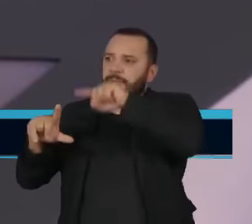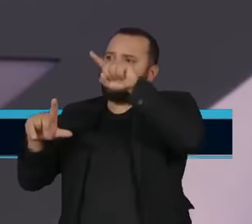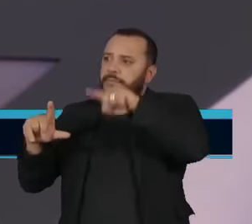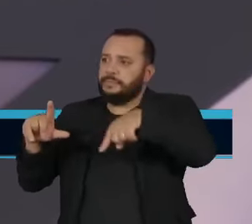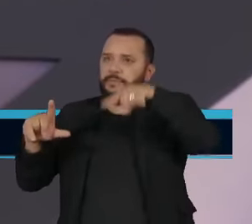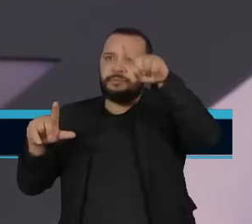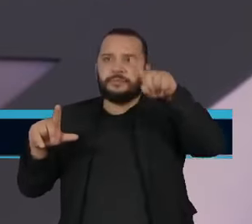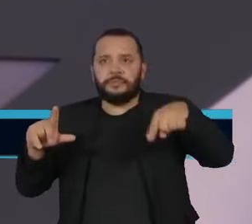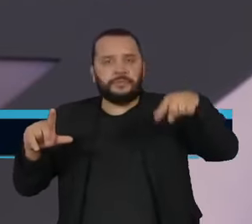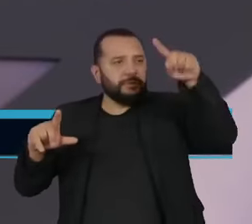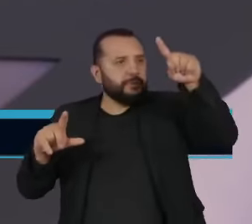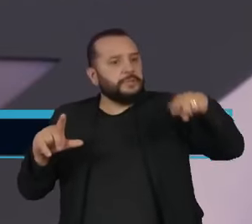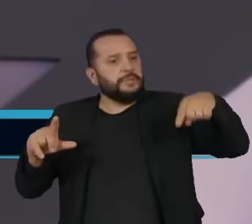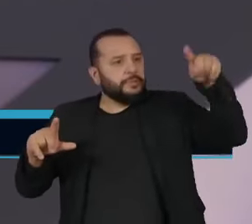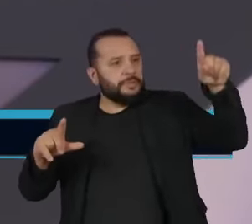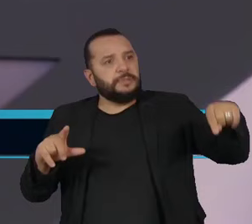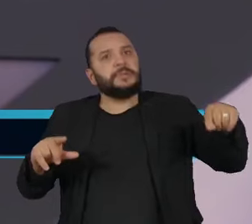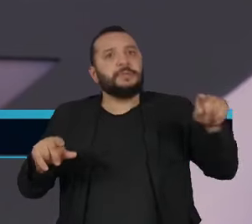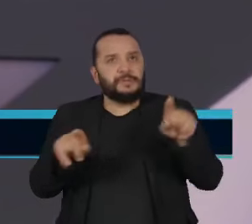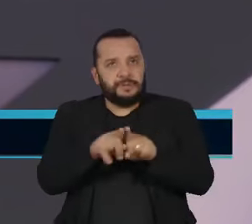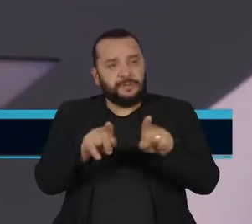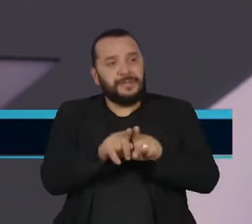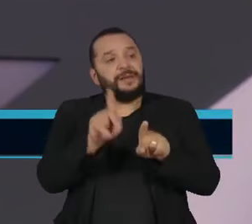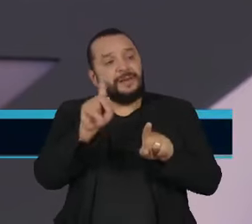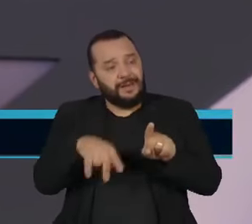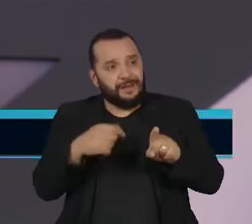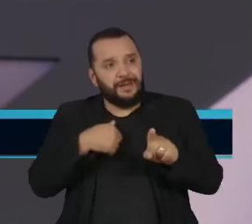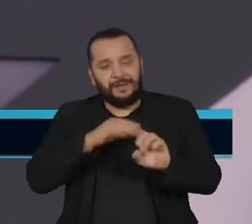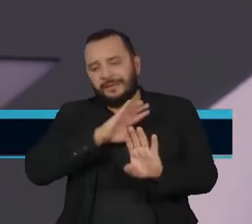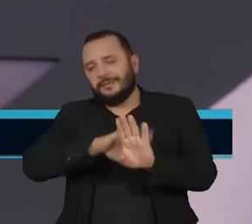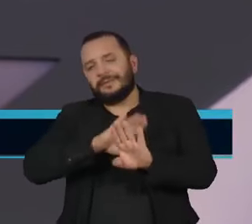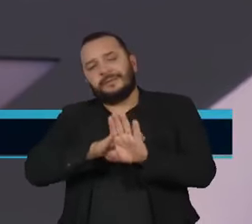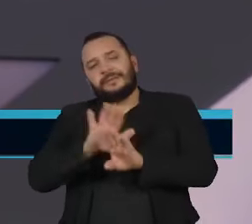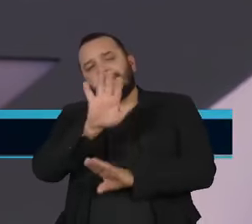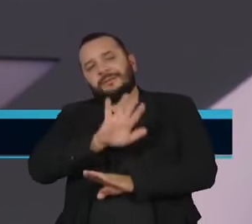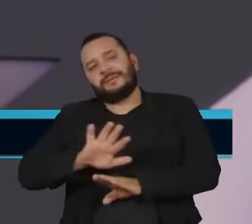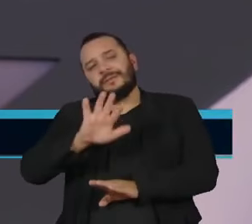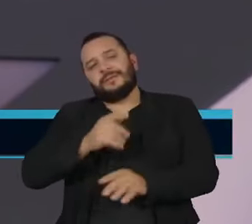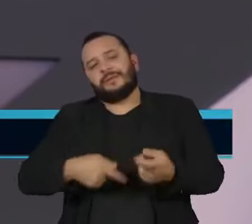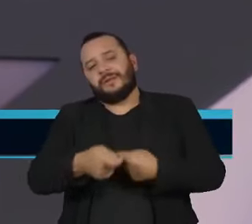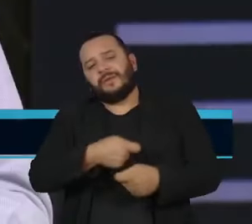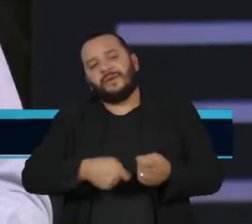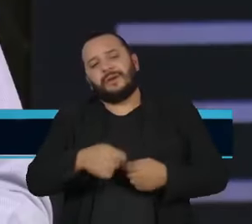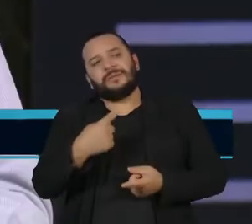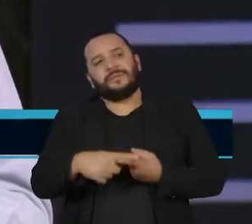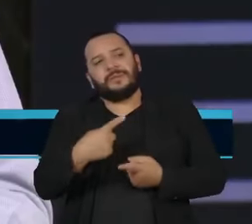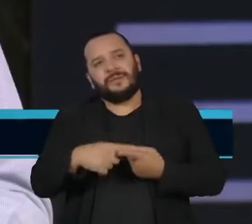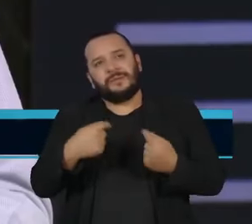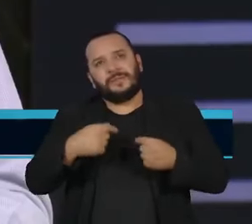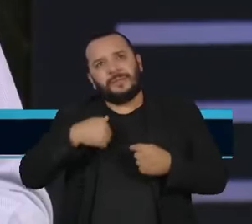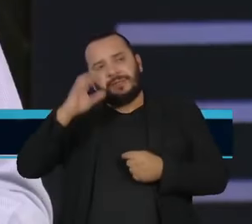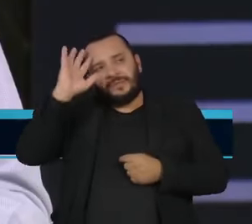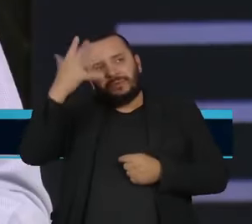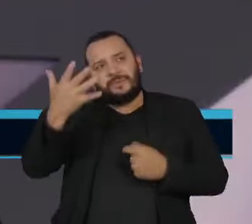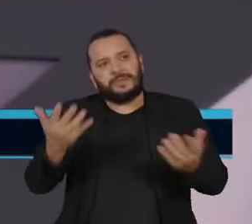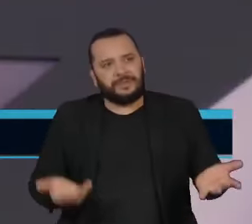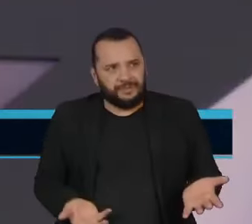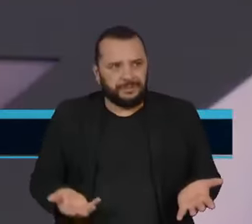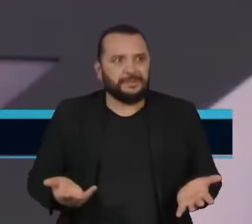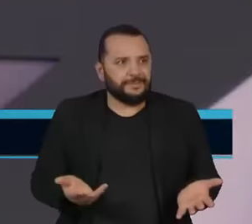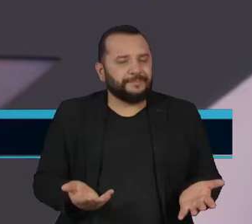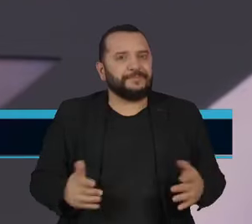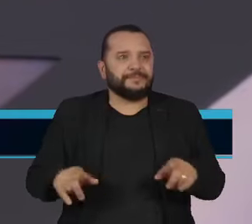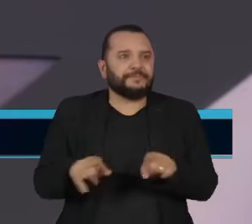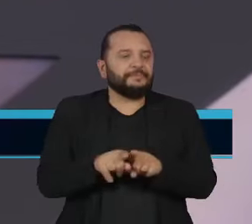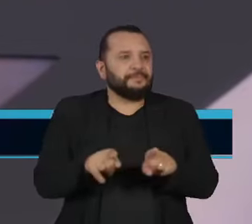exponencial. Ou seja, isso está virando um negócio, porque as áreas de infraestrutura têm que ter soluções para esse tipo de coisa, em massa,